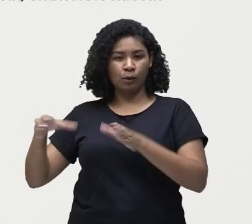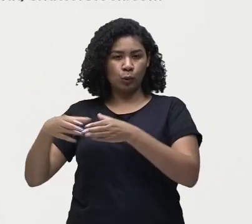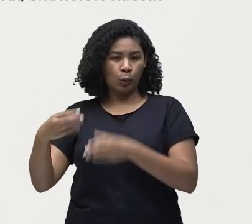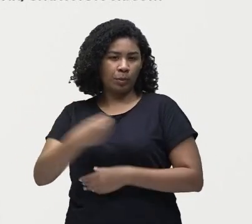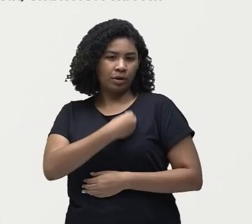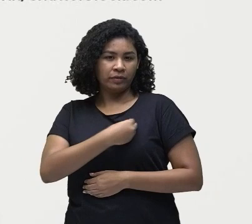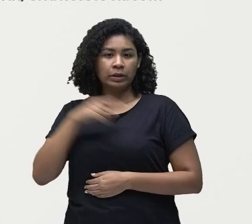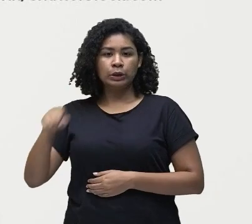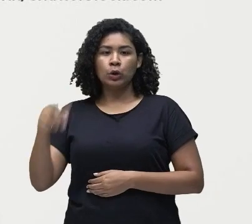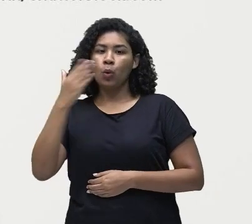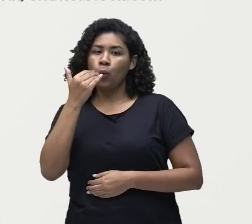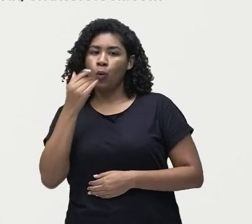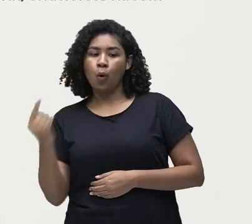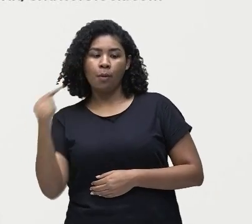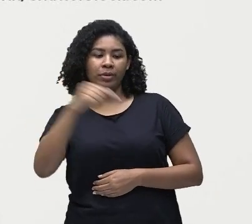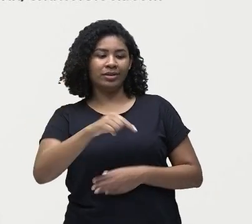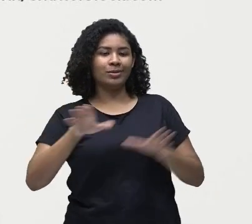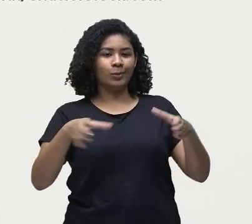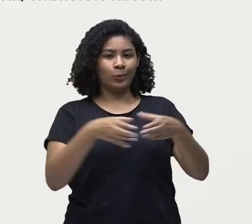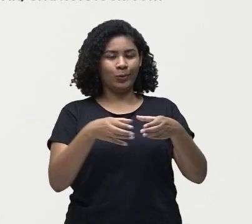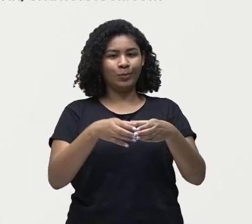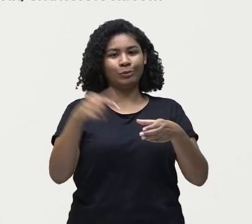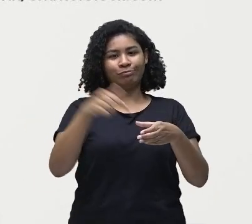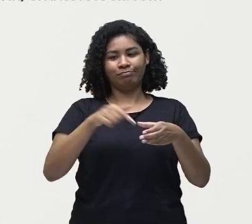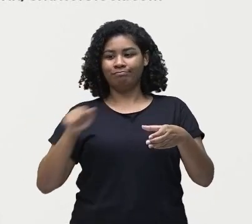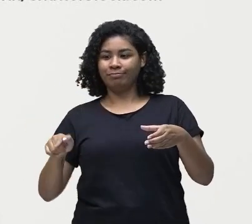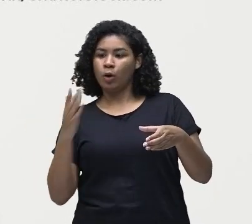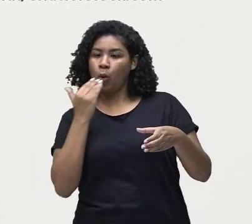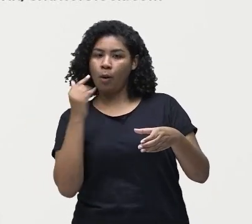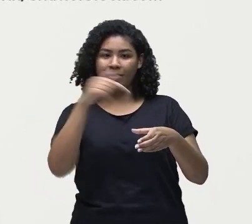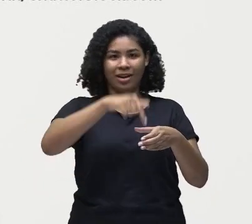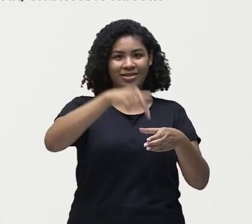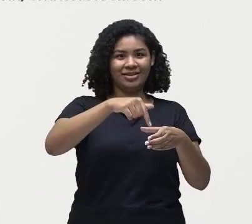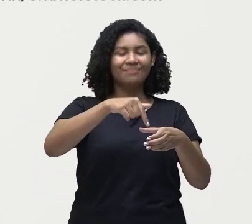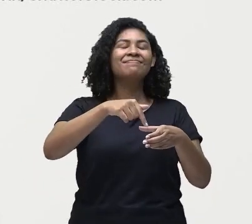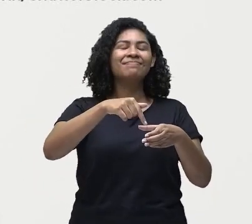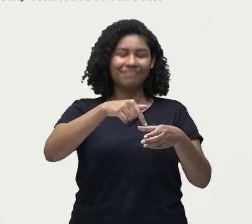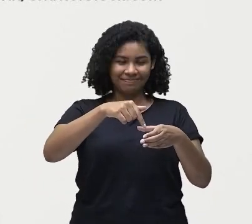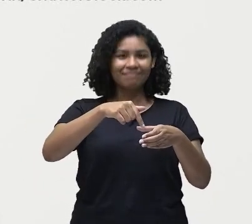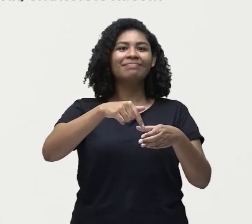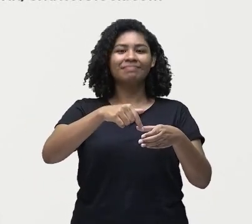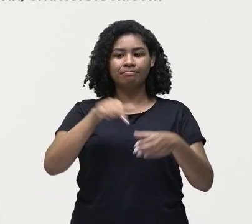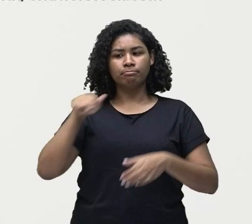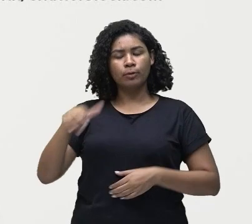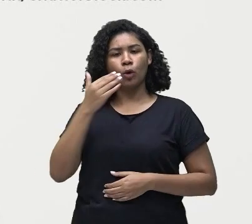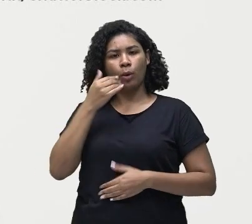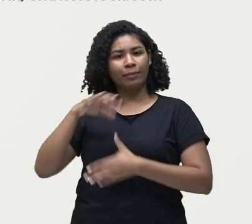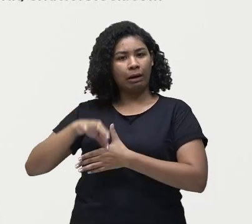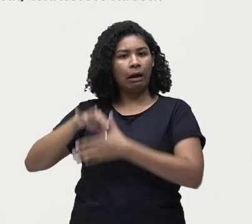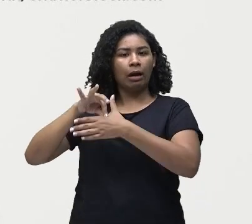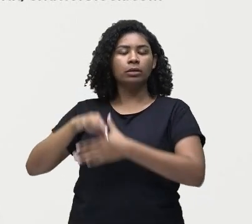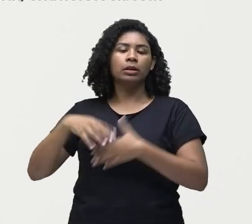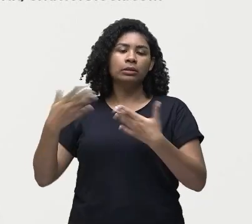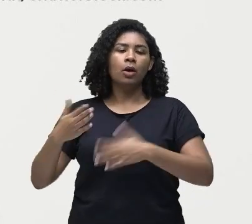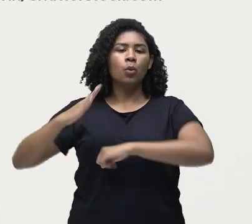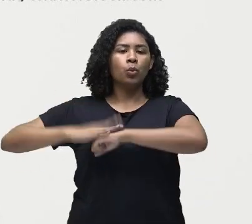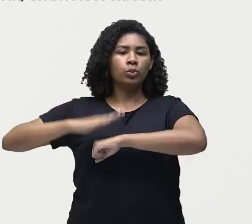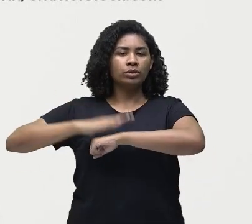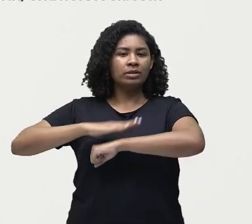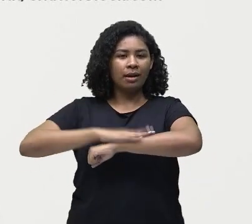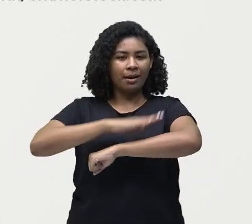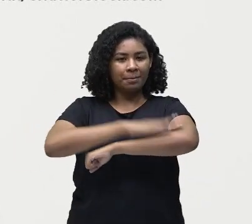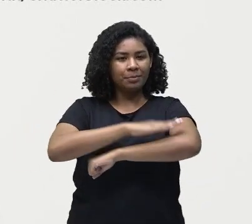consumidores secundários, ou seja, também carnívoros, né? E os sapos estão aí na